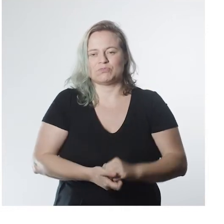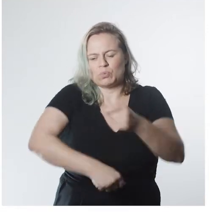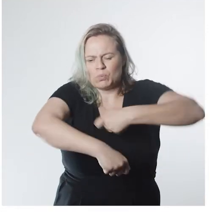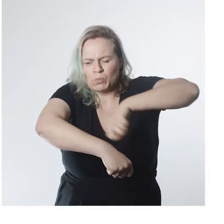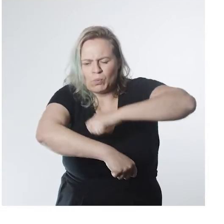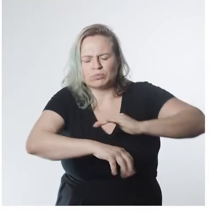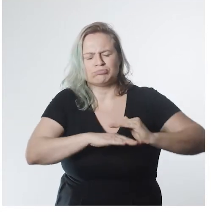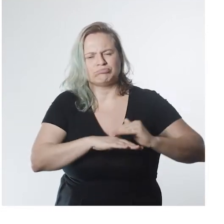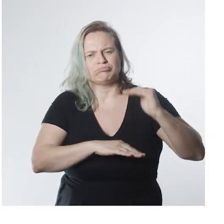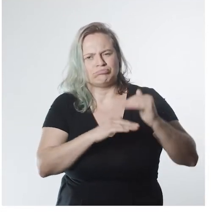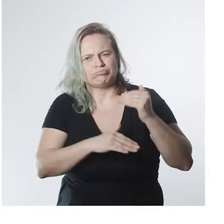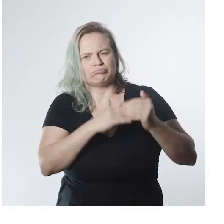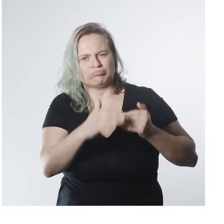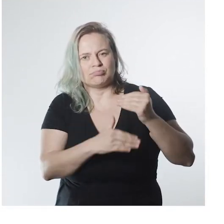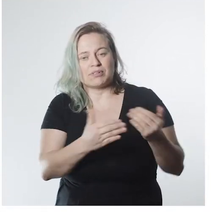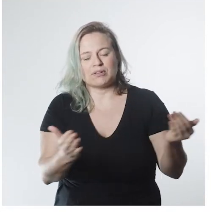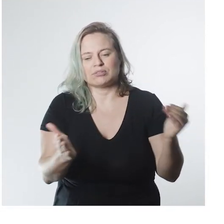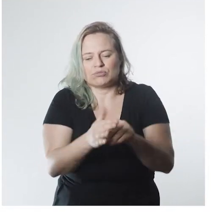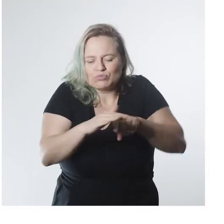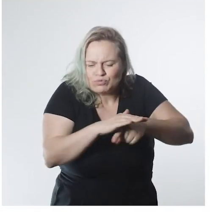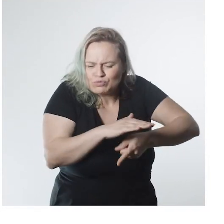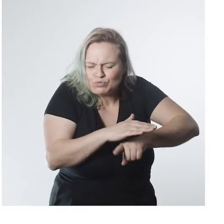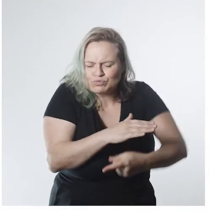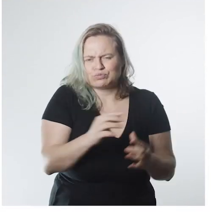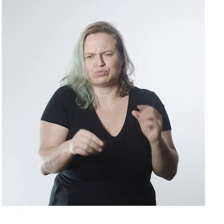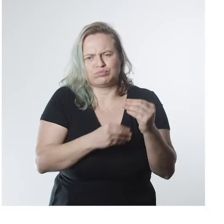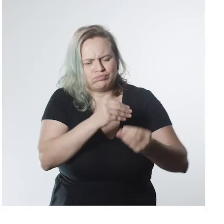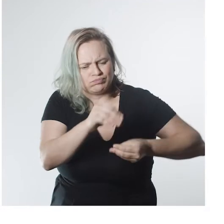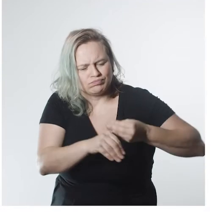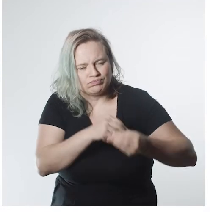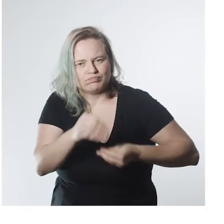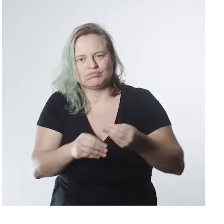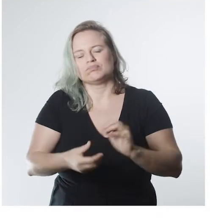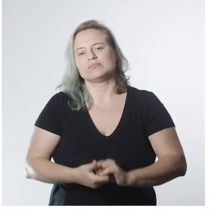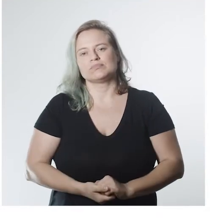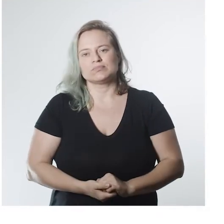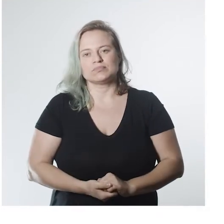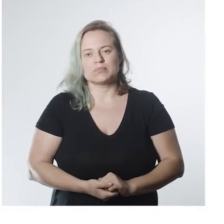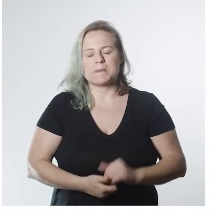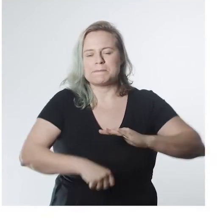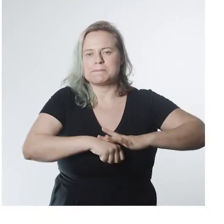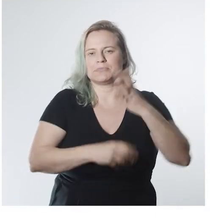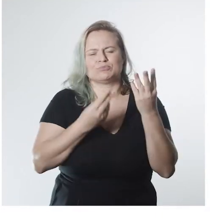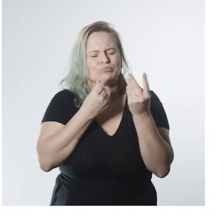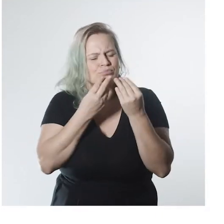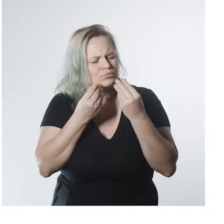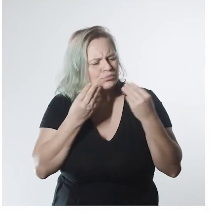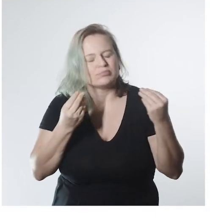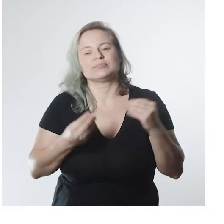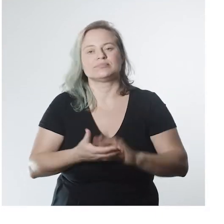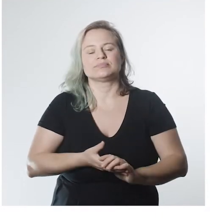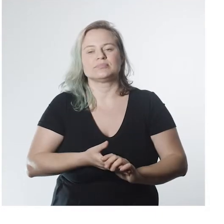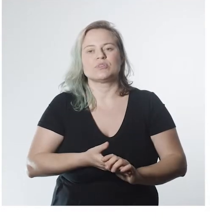pegar no fundo da panela com essa cebola, com esse alho, para a gente ter mais sabor ainda. E aí, a hora que ela começar a